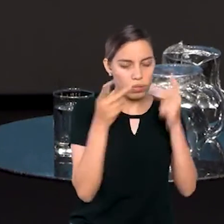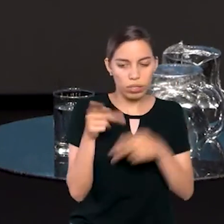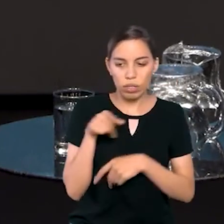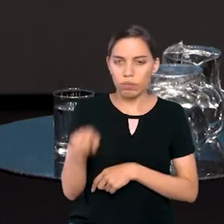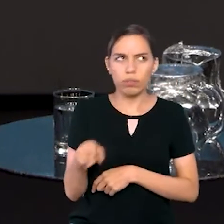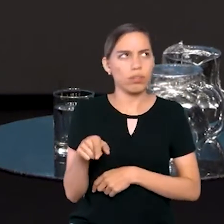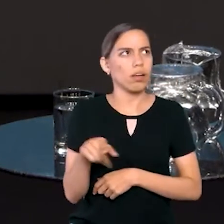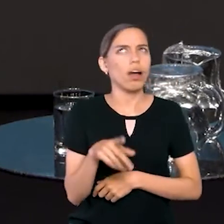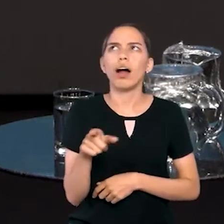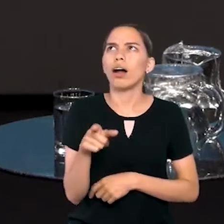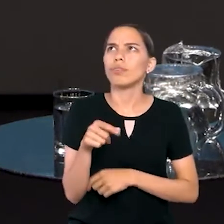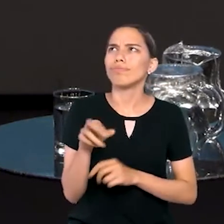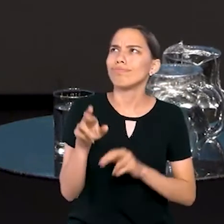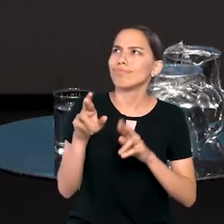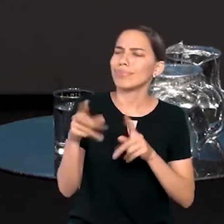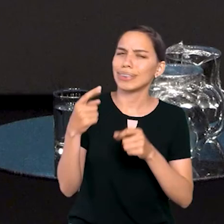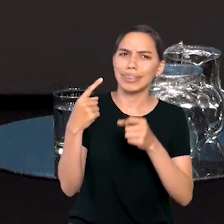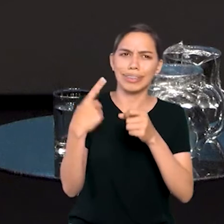se reproduzindo.